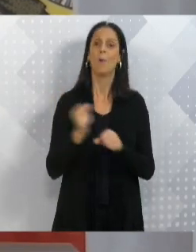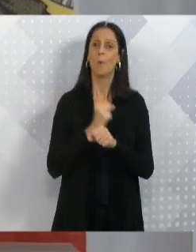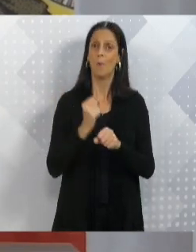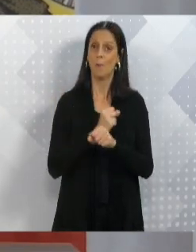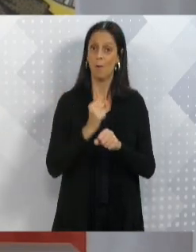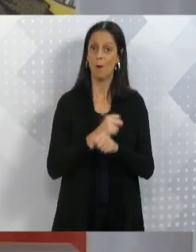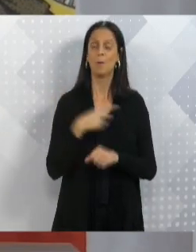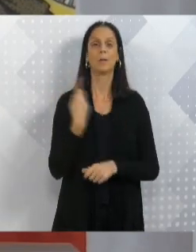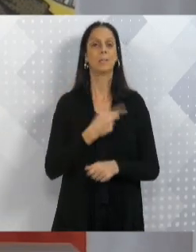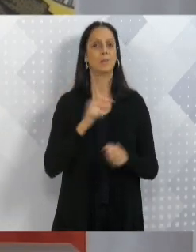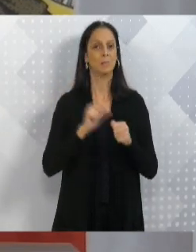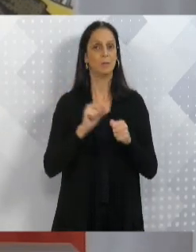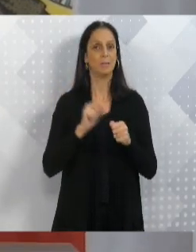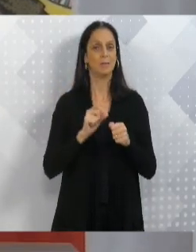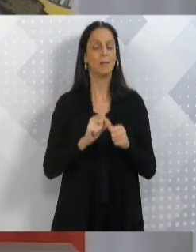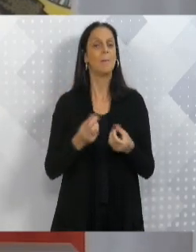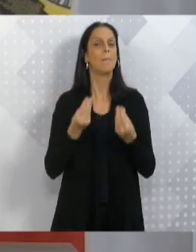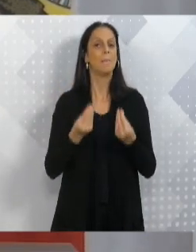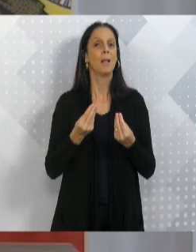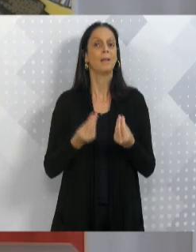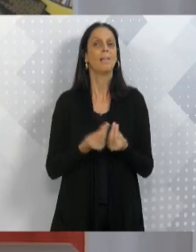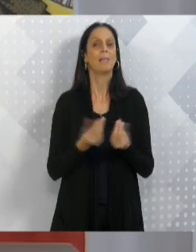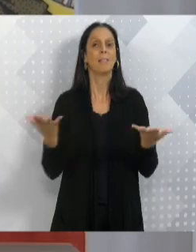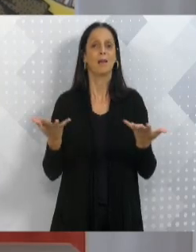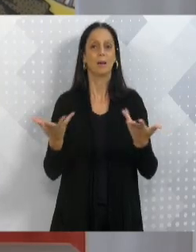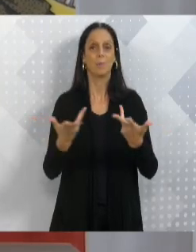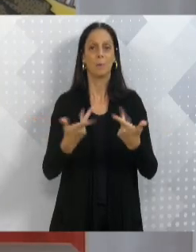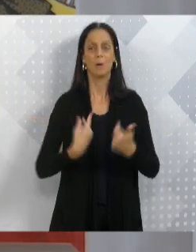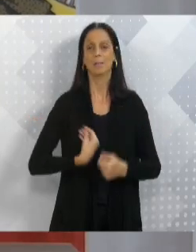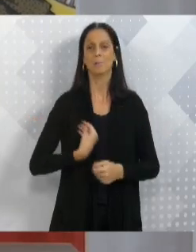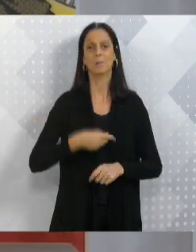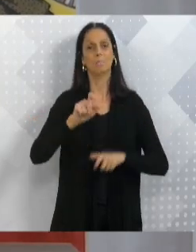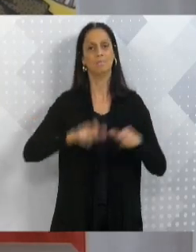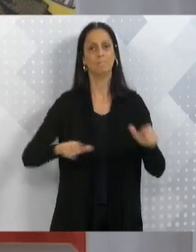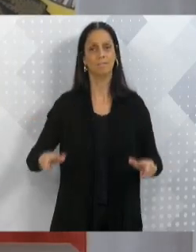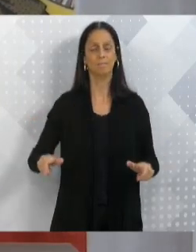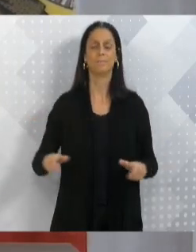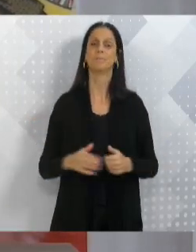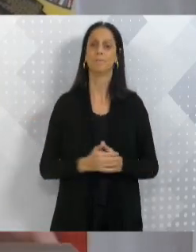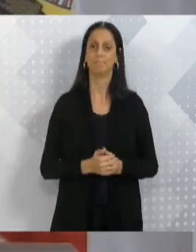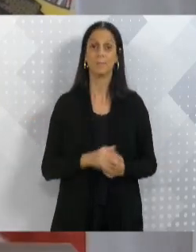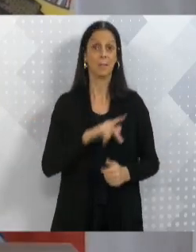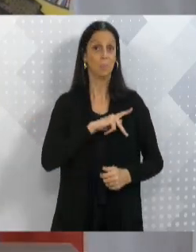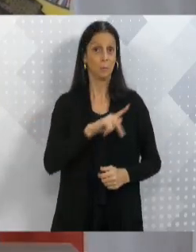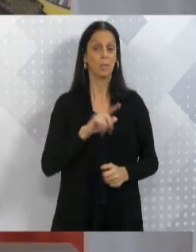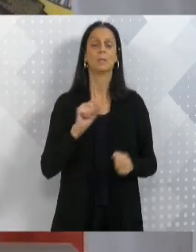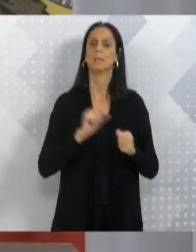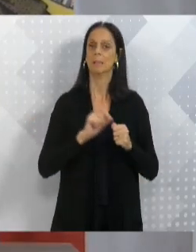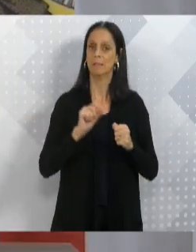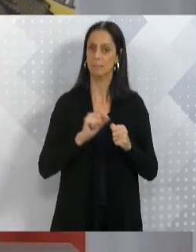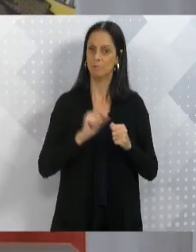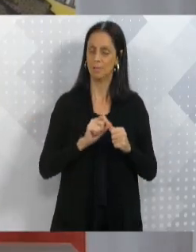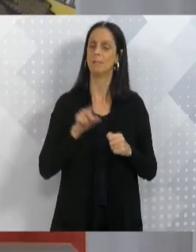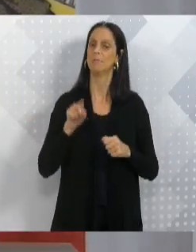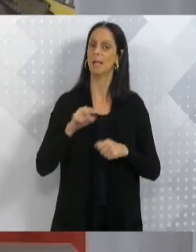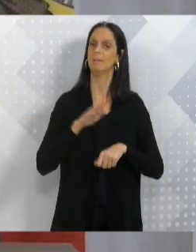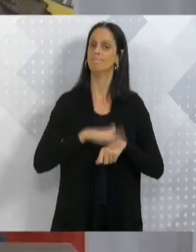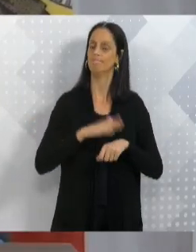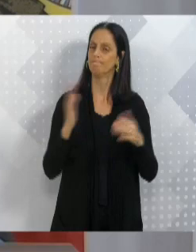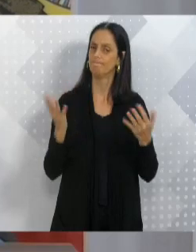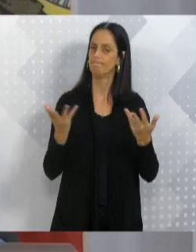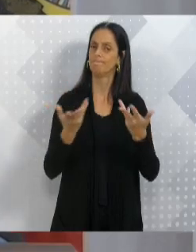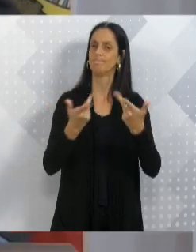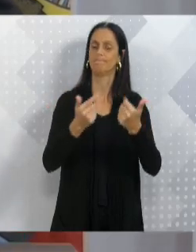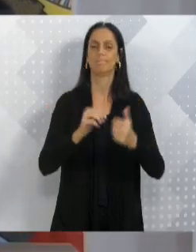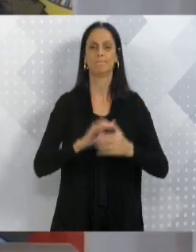atendendo para viabilizar a qualidade de vida para a nossa gente. E o prefeito tem feito isso com muita excelência. E eu quero